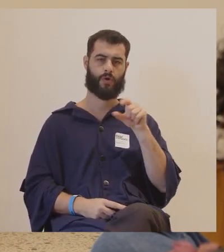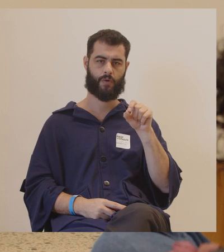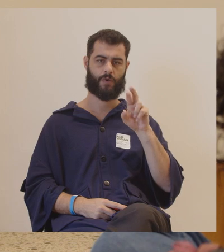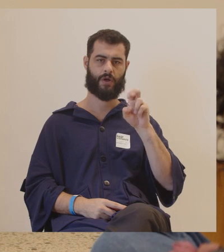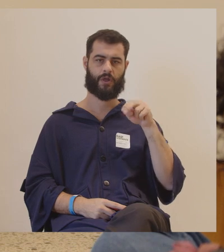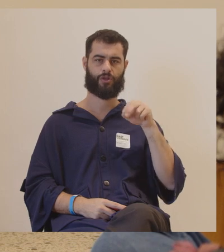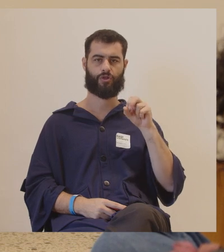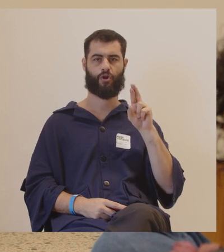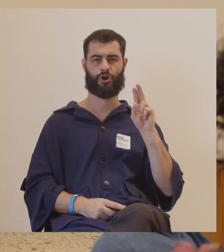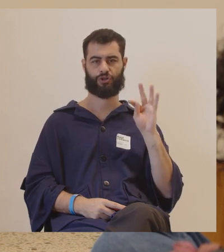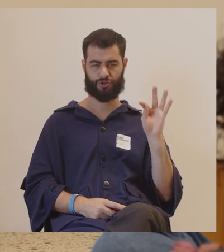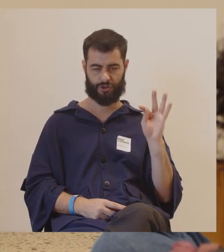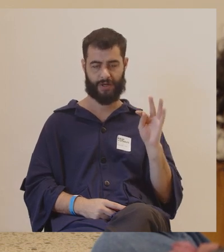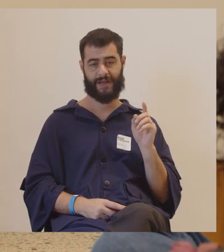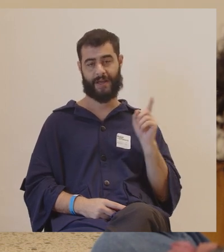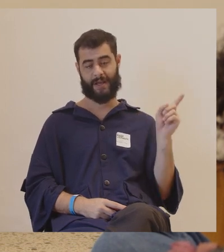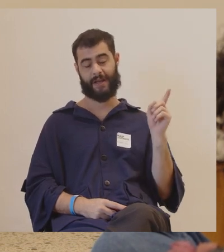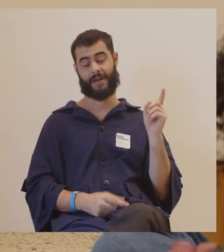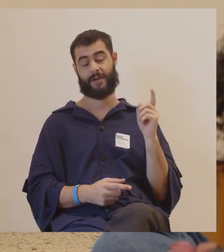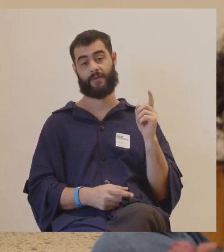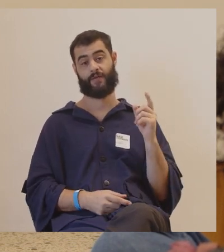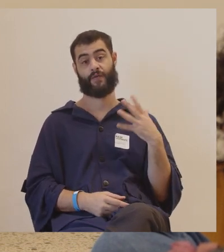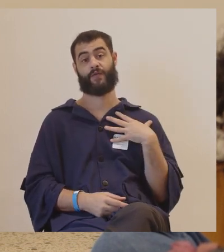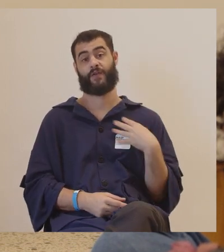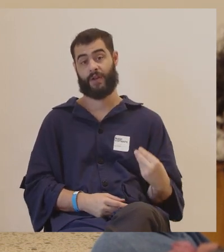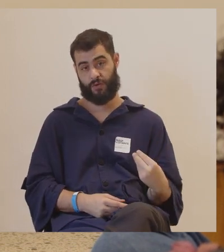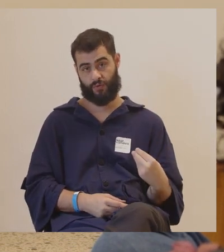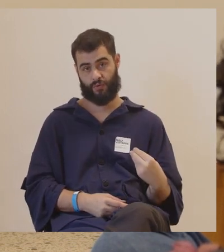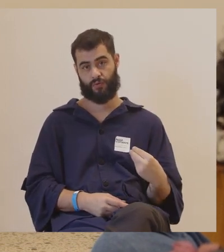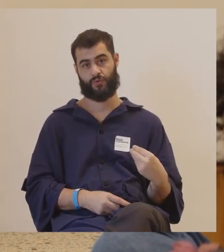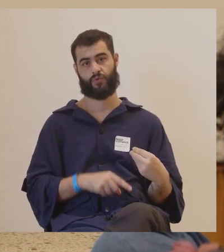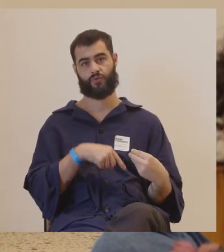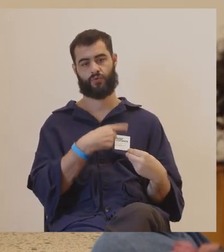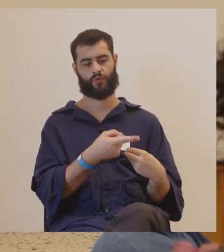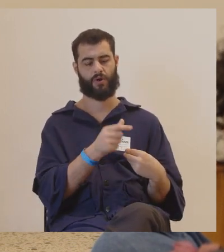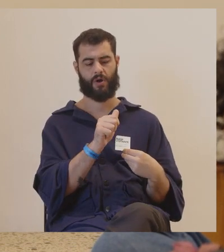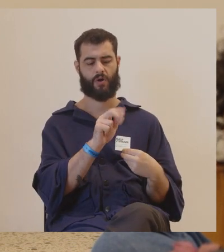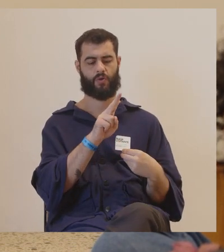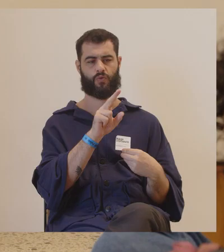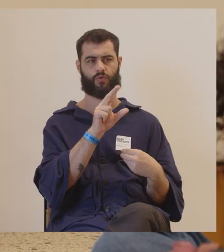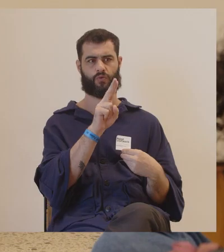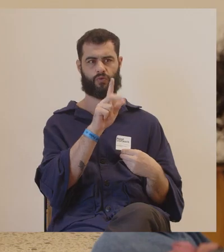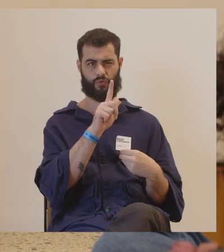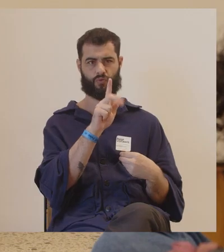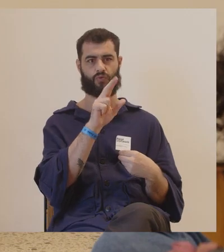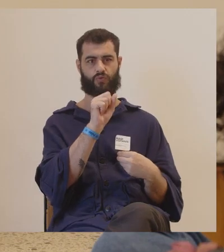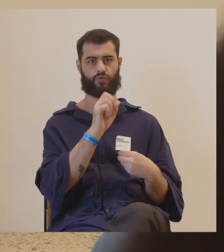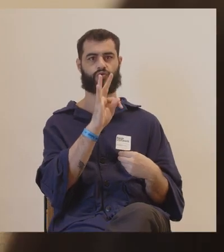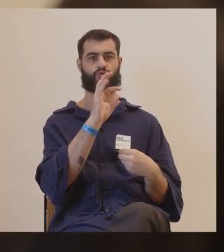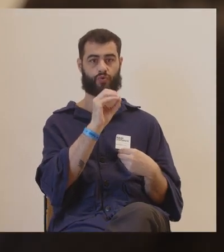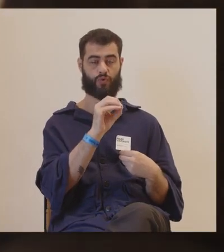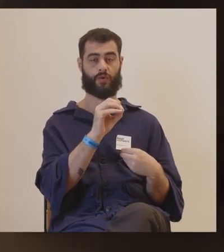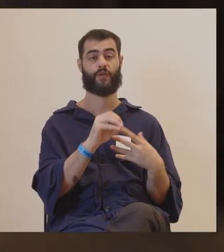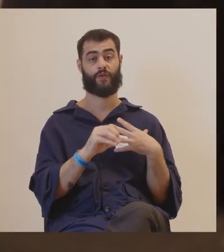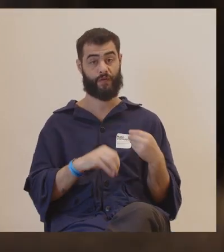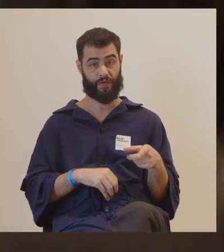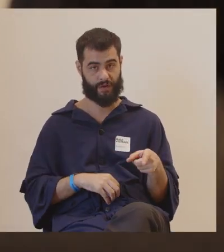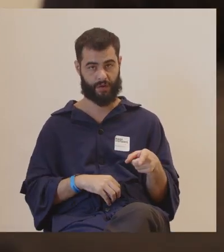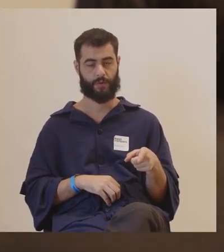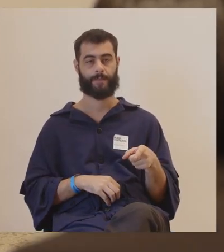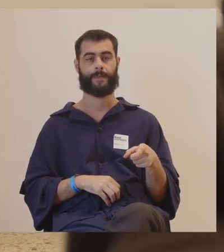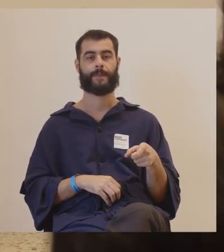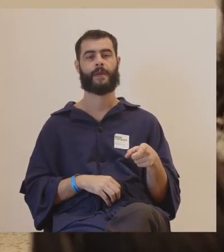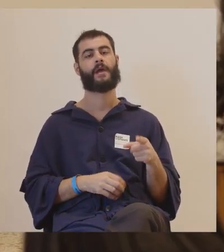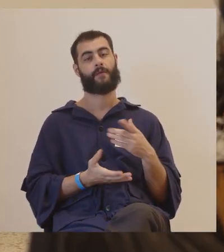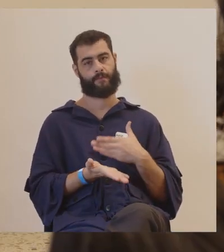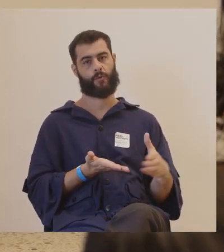Assim, quando a gente estuda a história do cinema, o Jean Renoir, que era filho do Pierre-Auguste Renoir, pintor, vai ser muito mais conhecido por isso. Mas as primeiras experiências